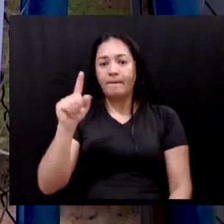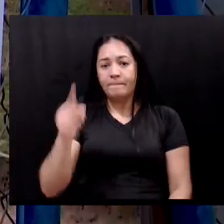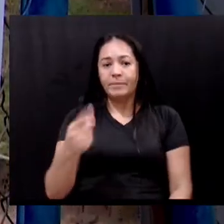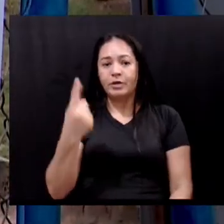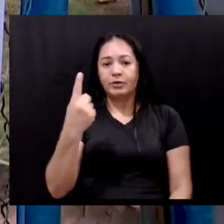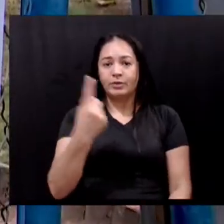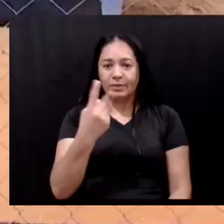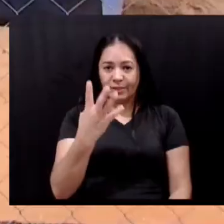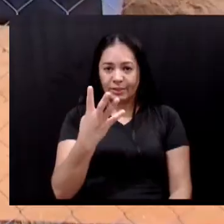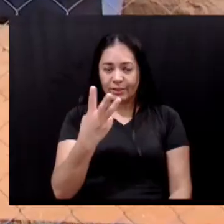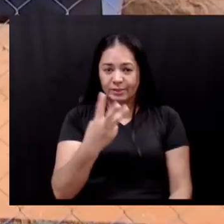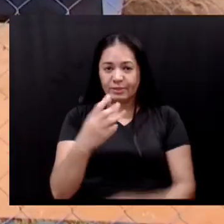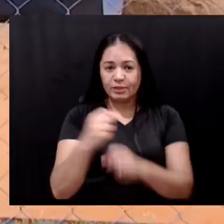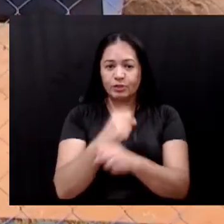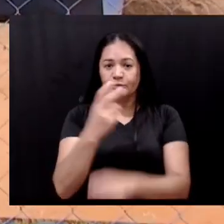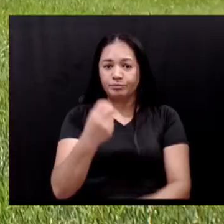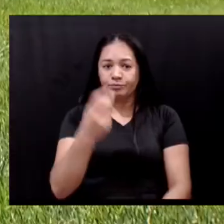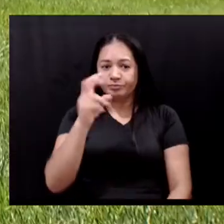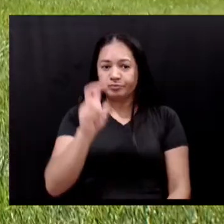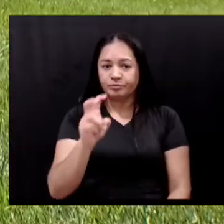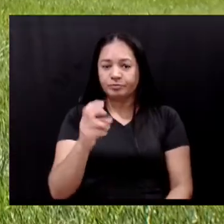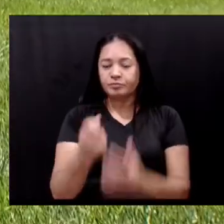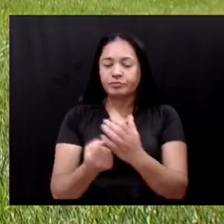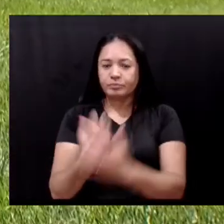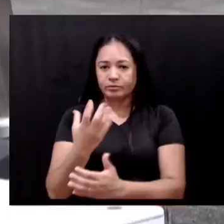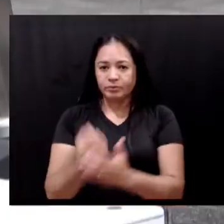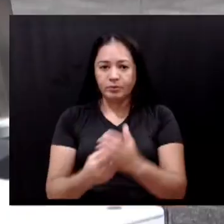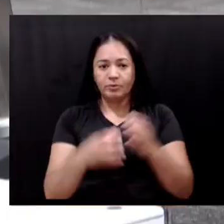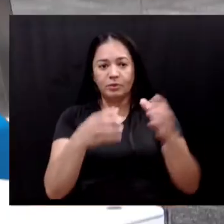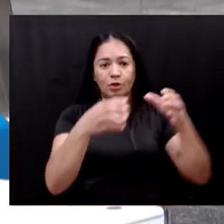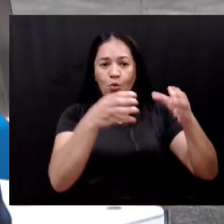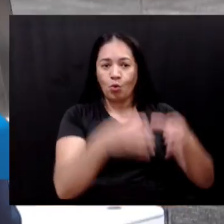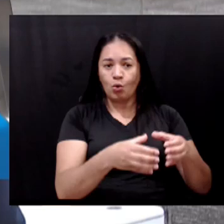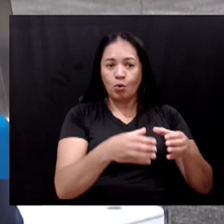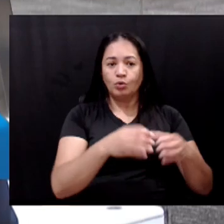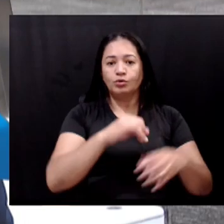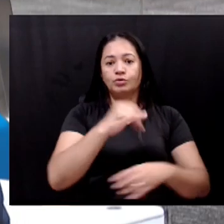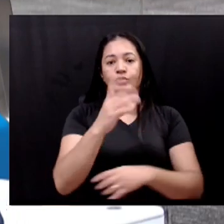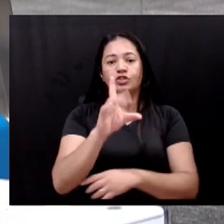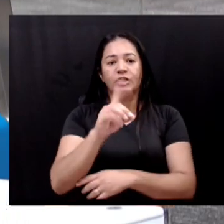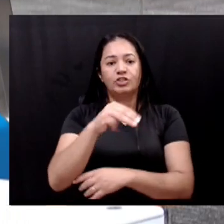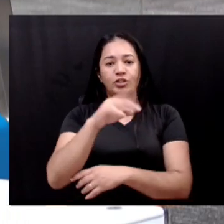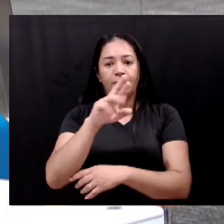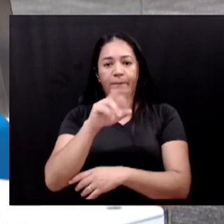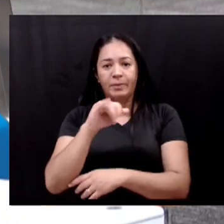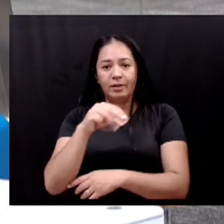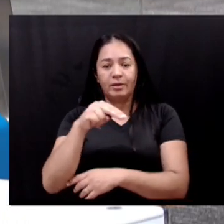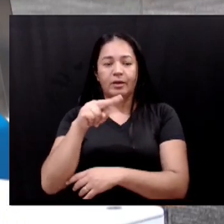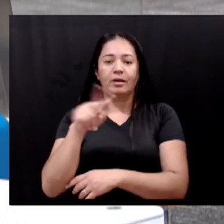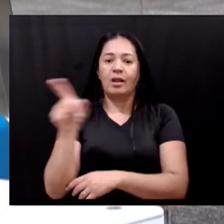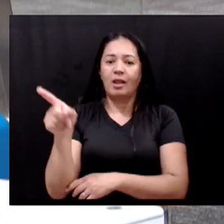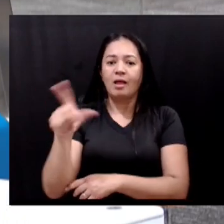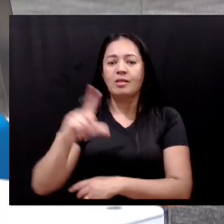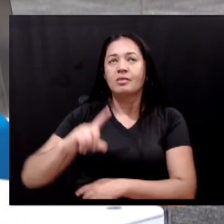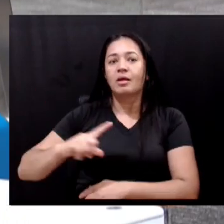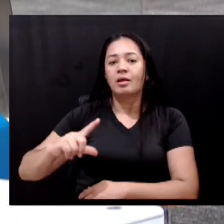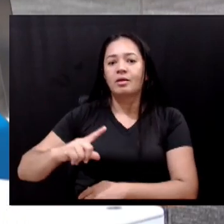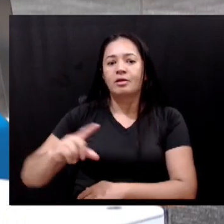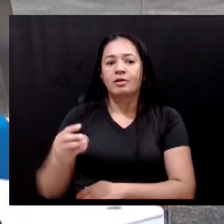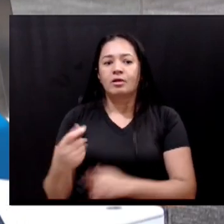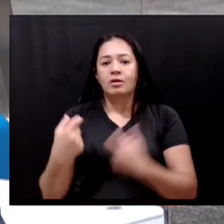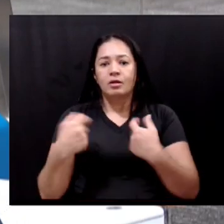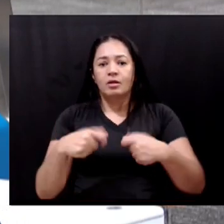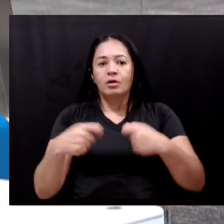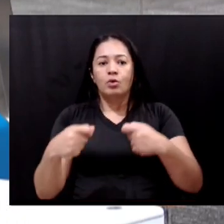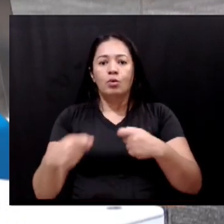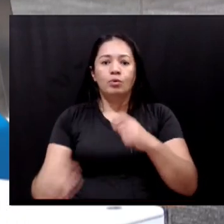1013/2025 sobre a implementação de um ecoponto no Jardim Miriam. Ali no Jardim Miriam há uma necessidade assim,